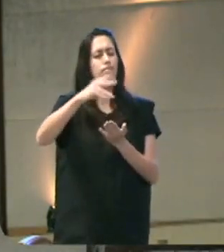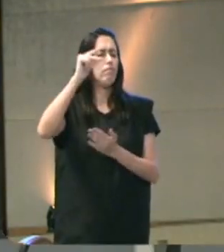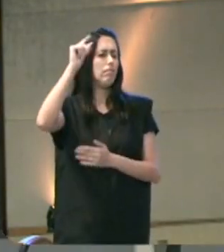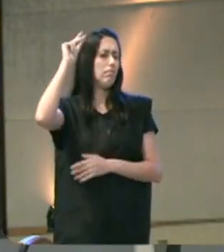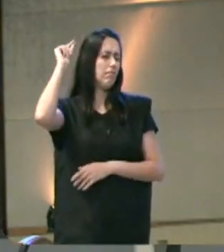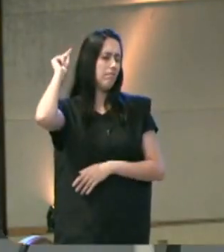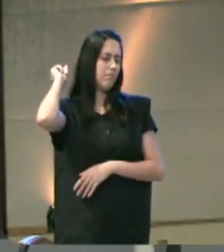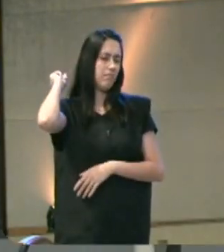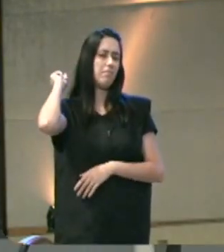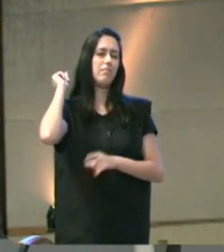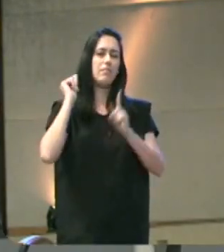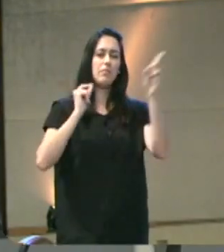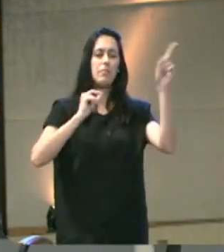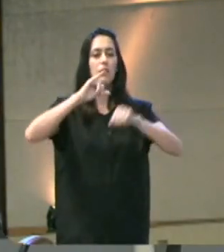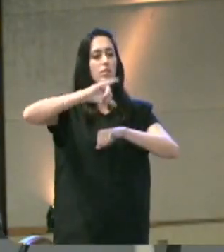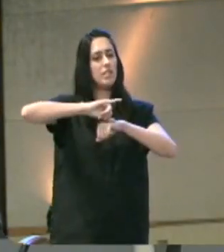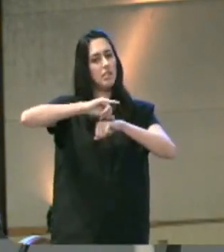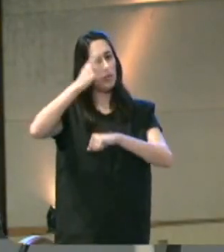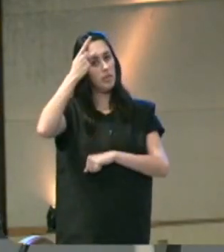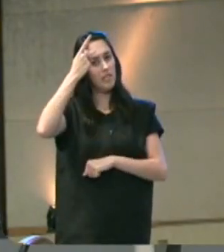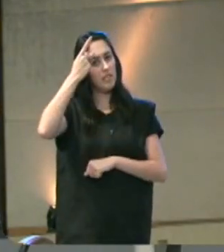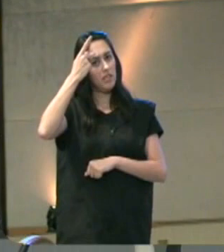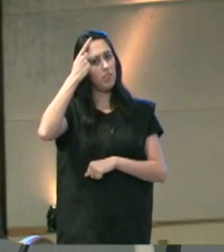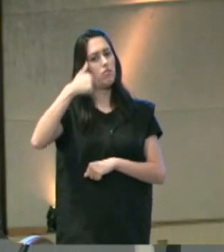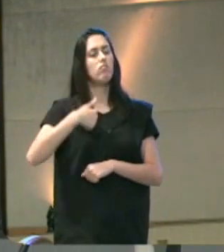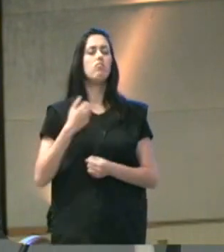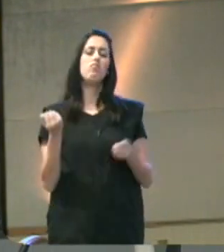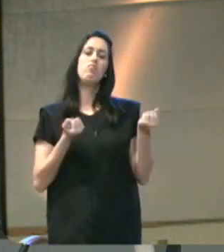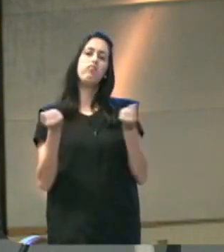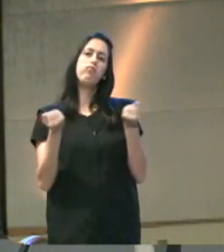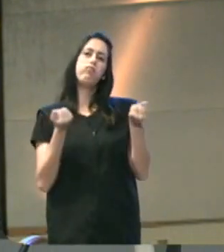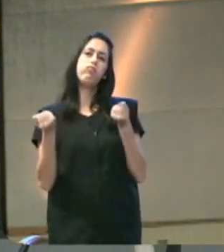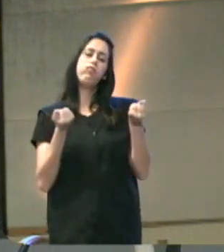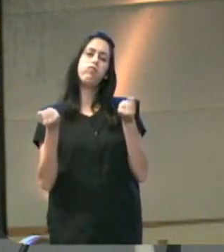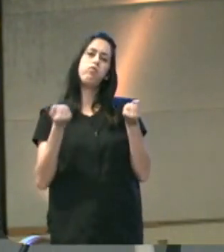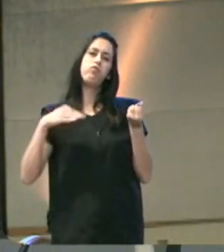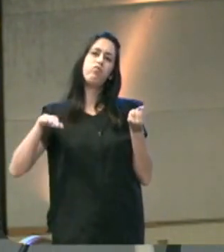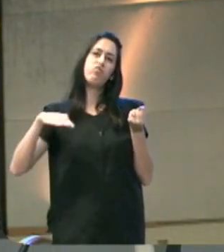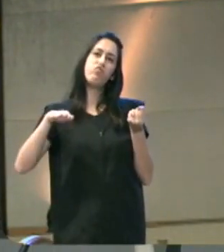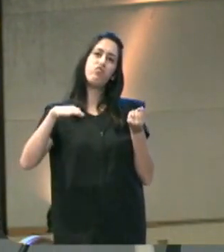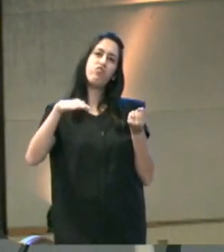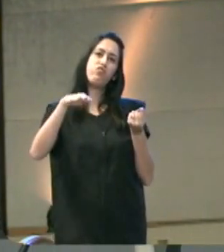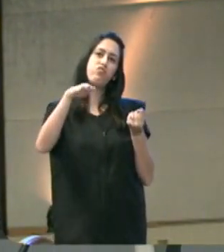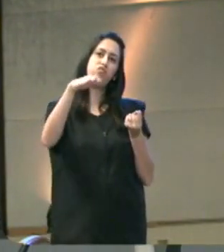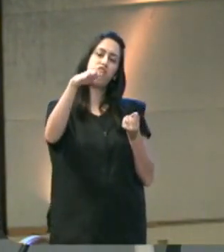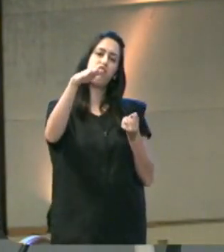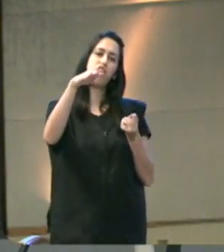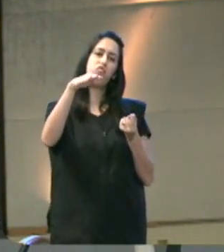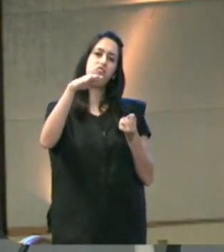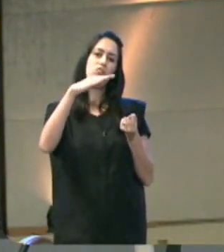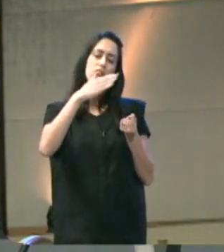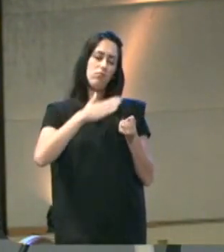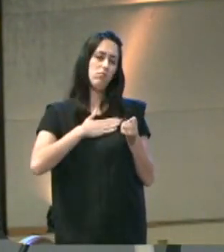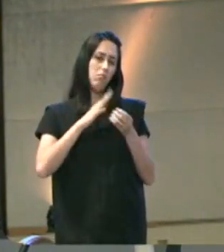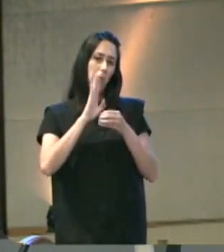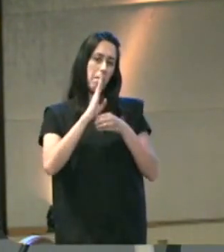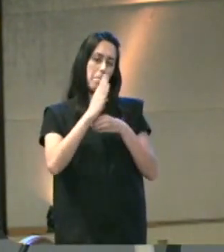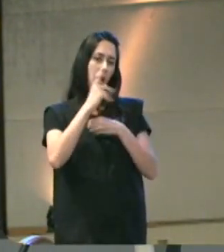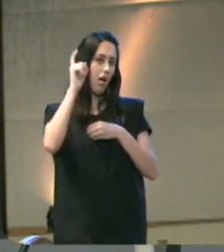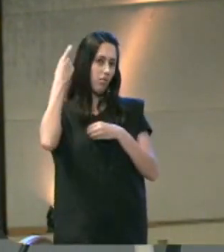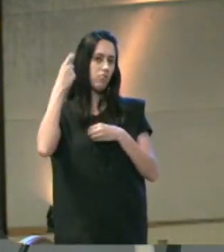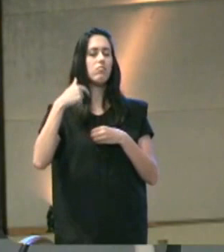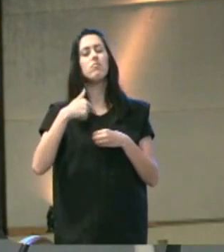disso no centro da cidade de São Paulo. Então eu pegava o meu carro e saía do bairro aqui em que eu morava, seguia